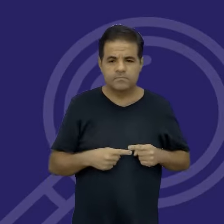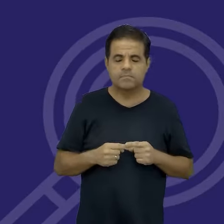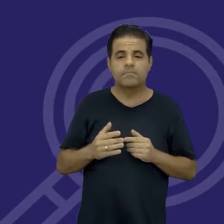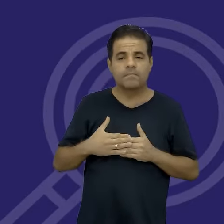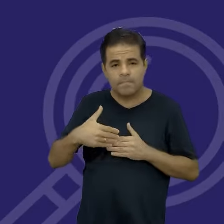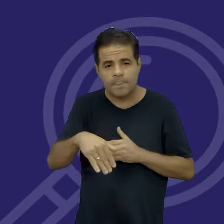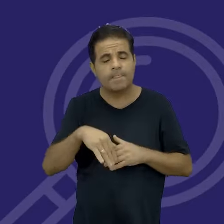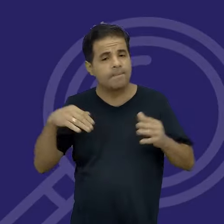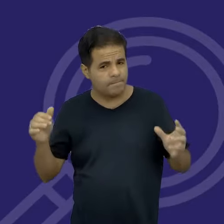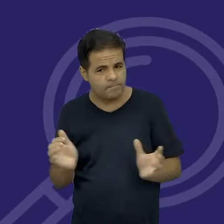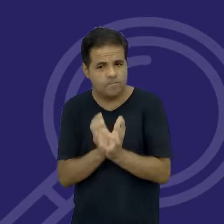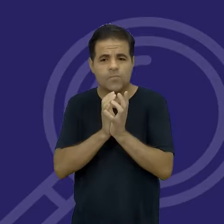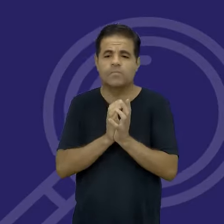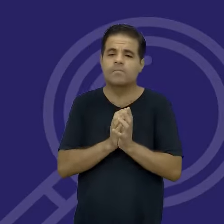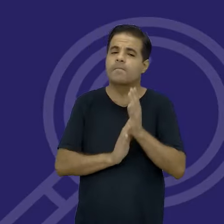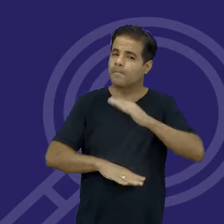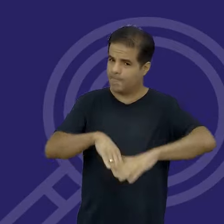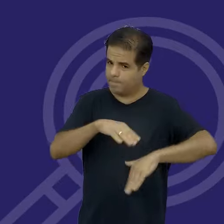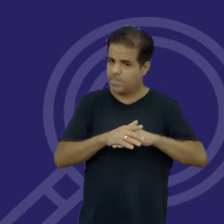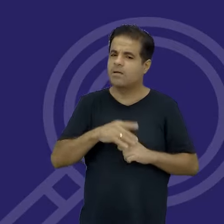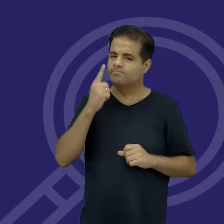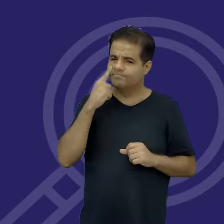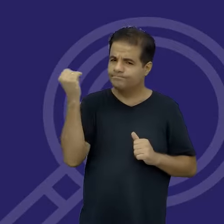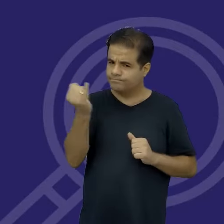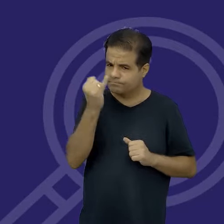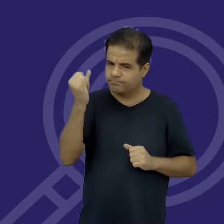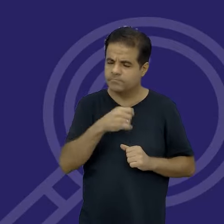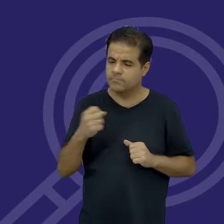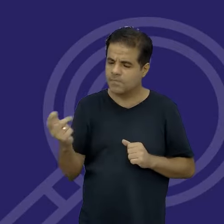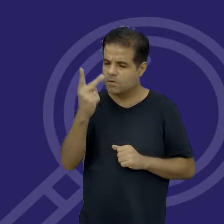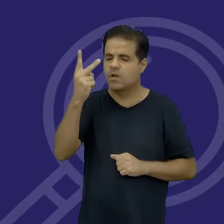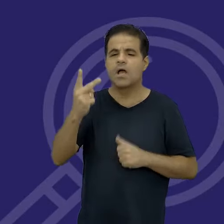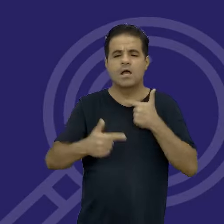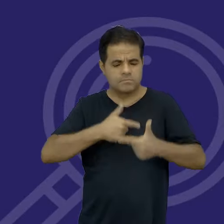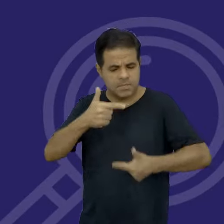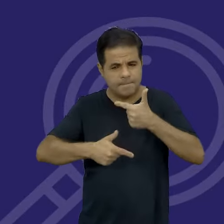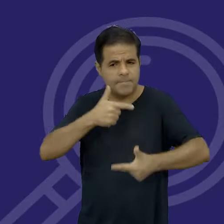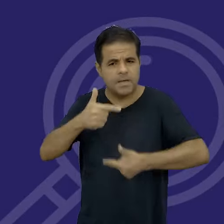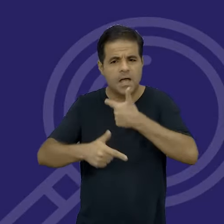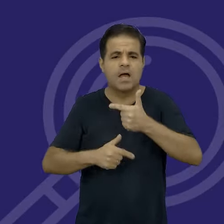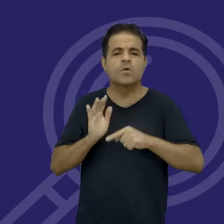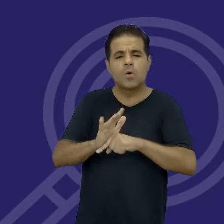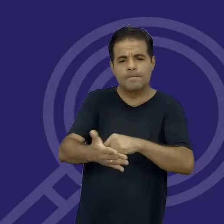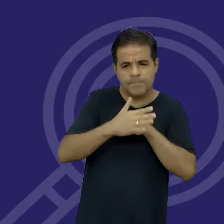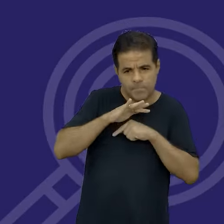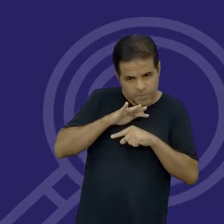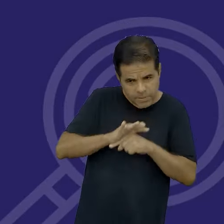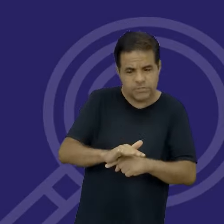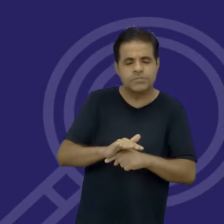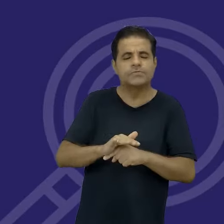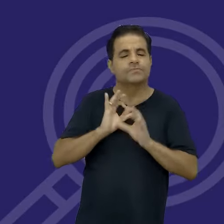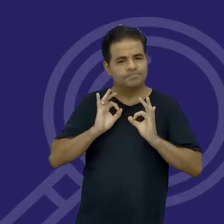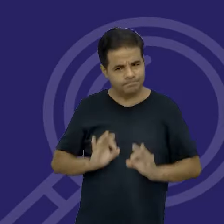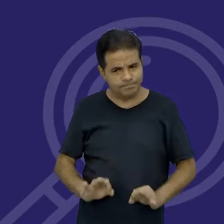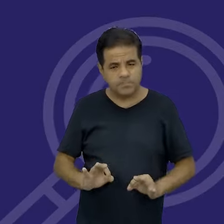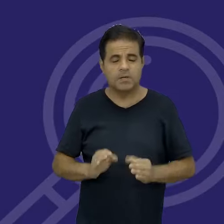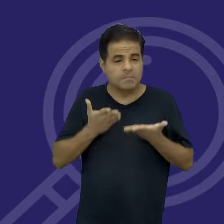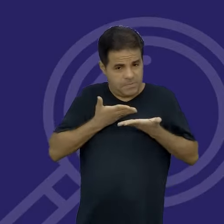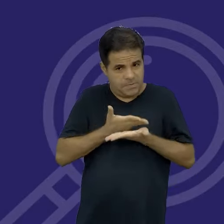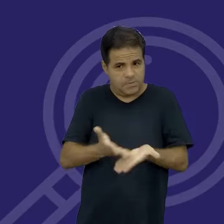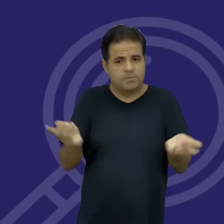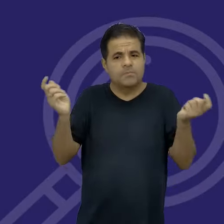fazendo em grupos e também a importância de valorizar esse trabalho cooperativo e colaborativo, para que eles